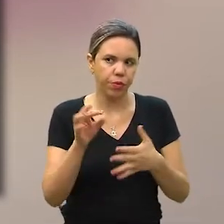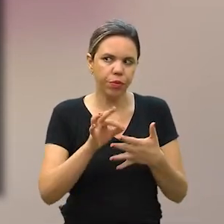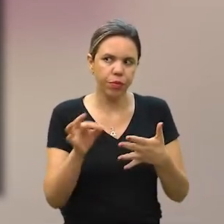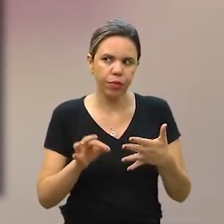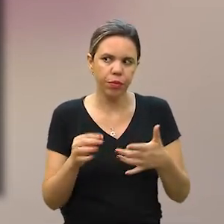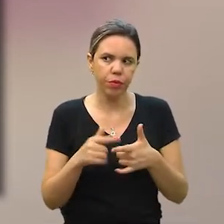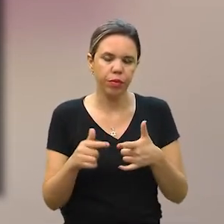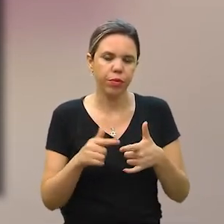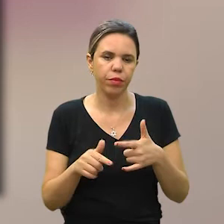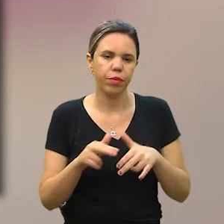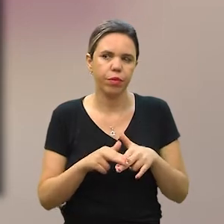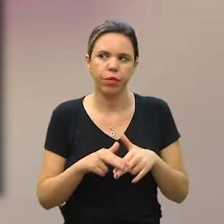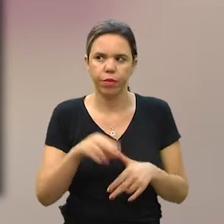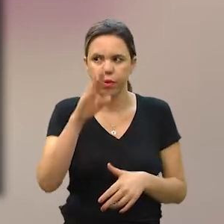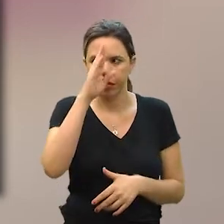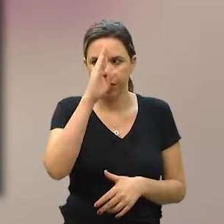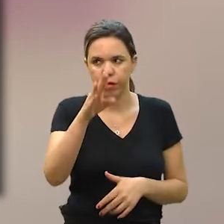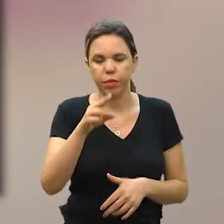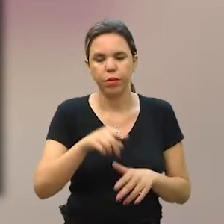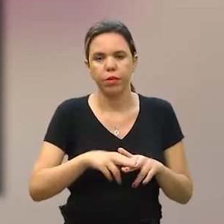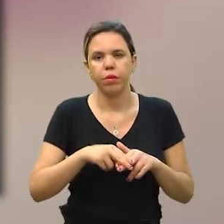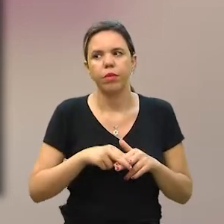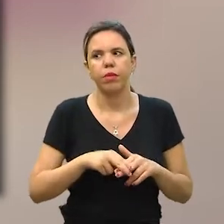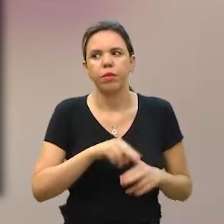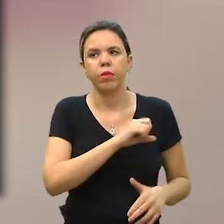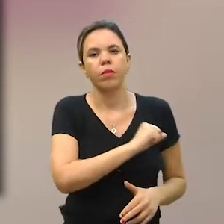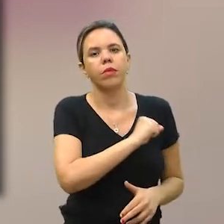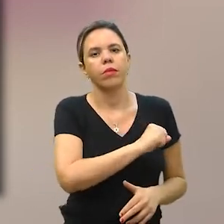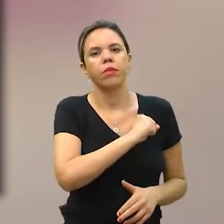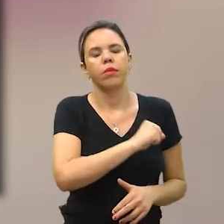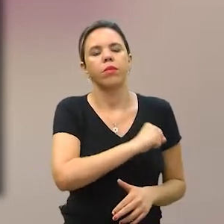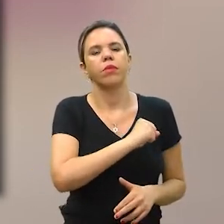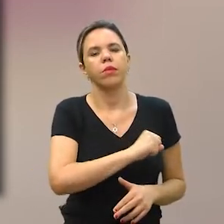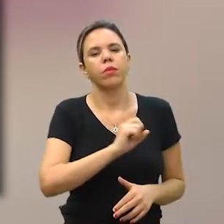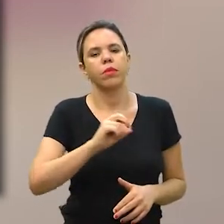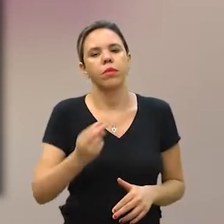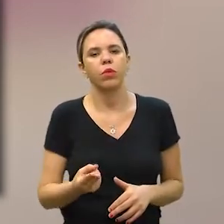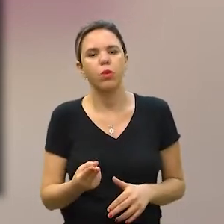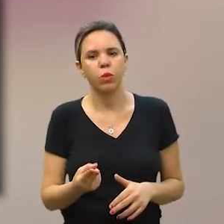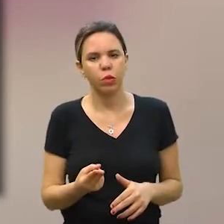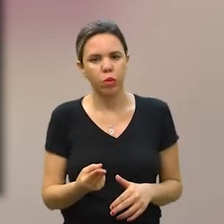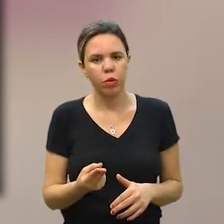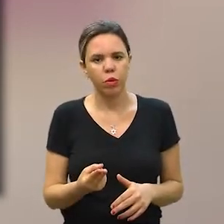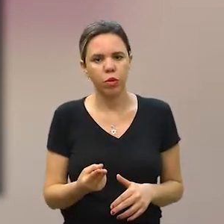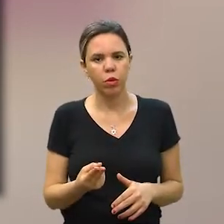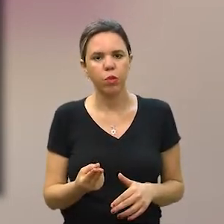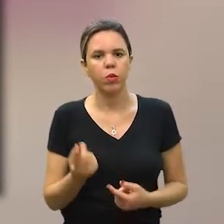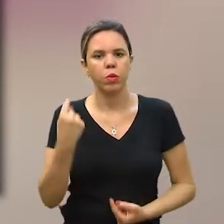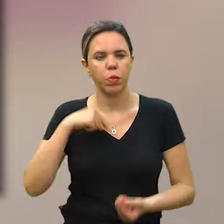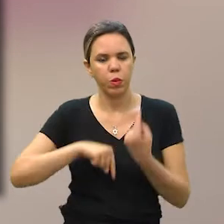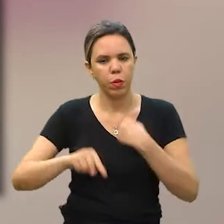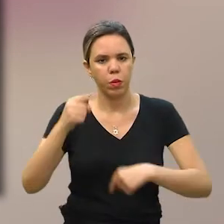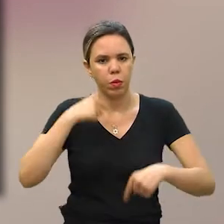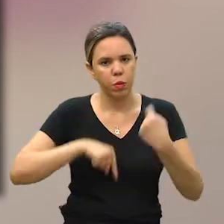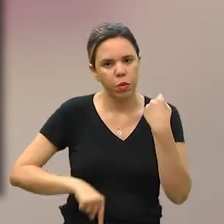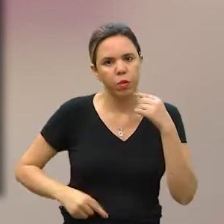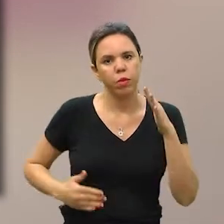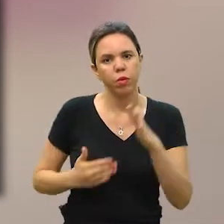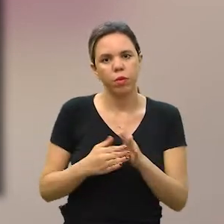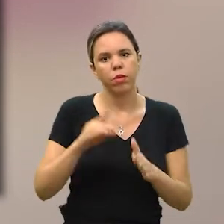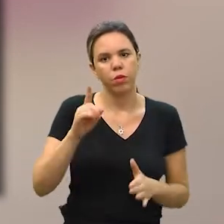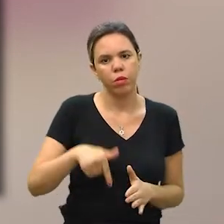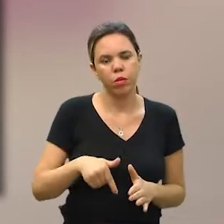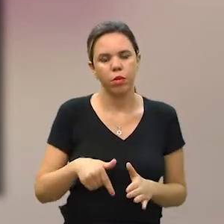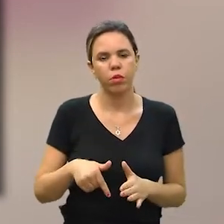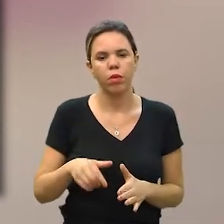por várias situações. A principal causa de infarto na placenta ou má circulação